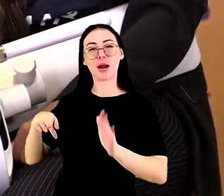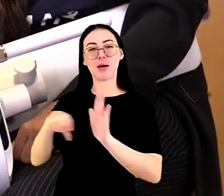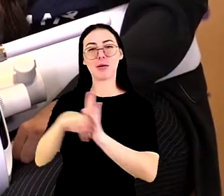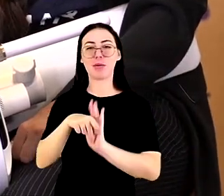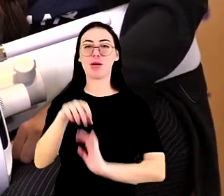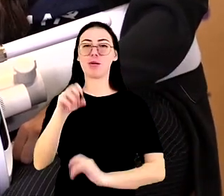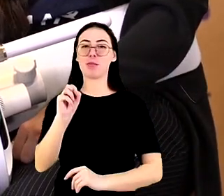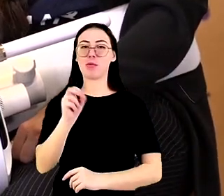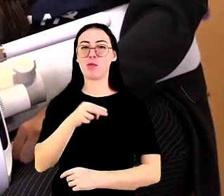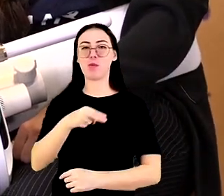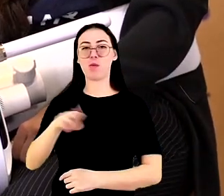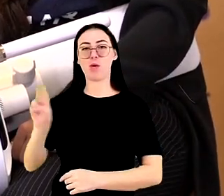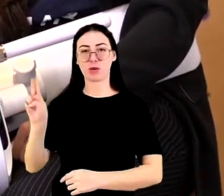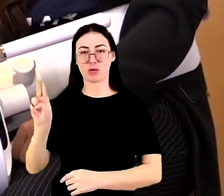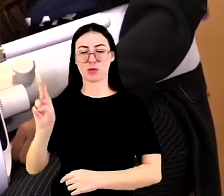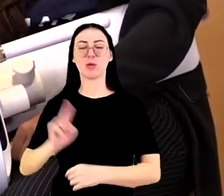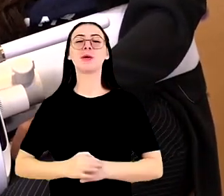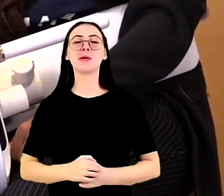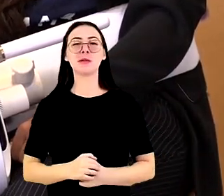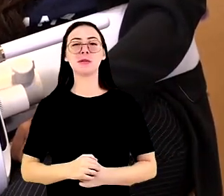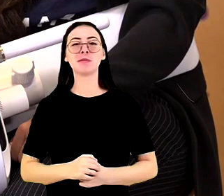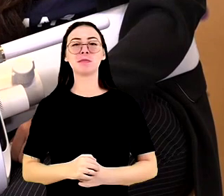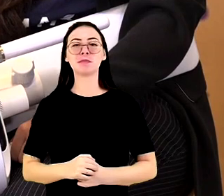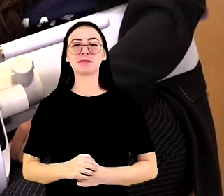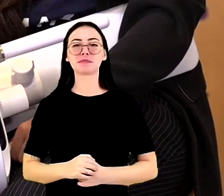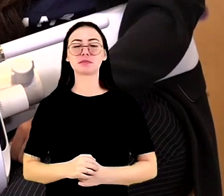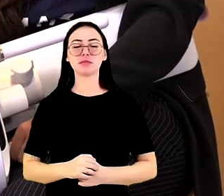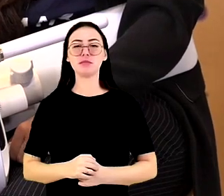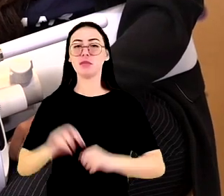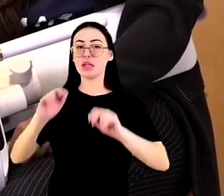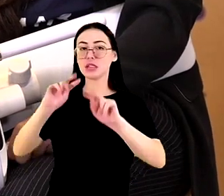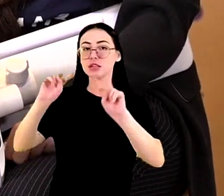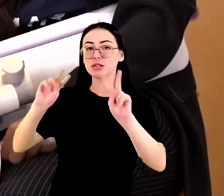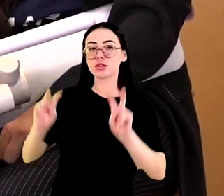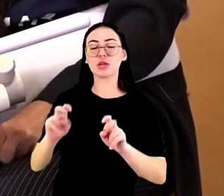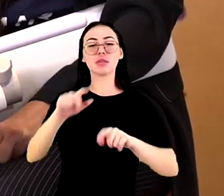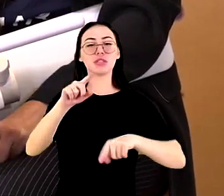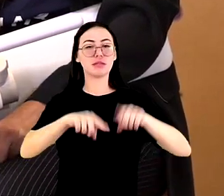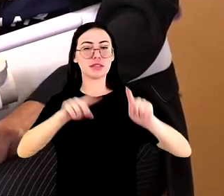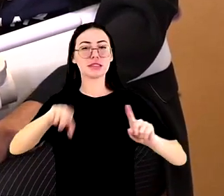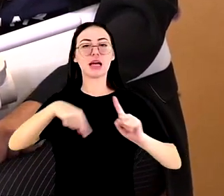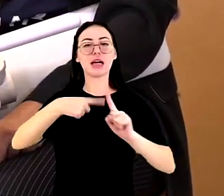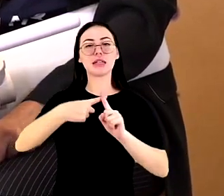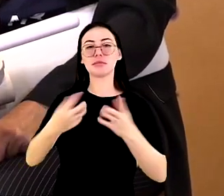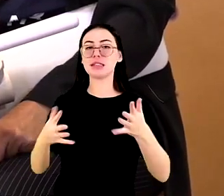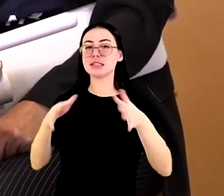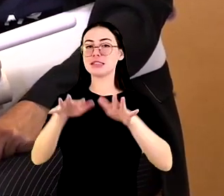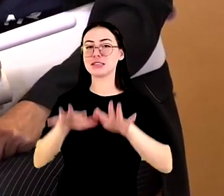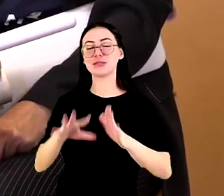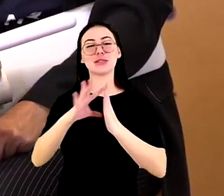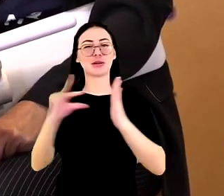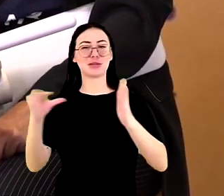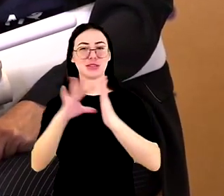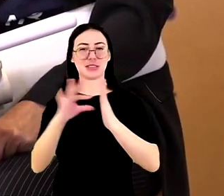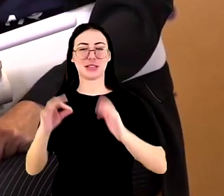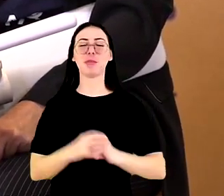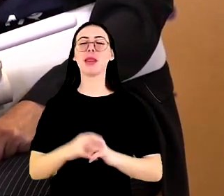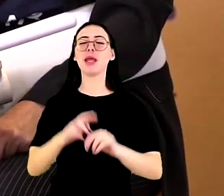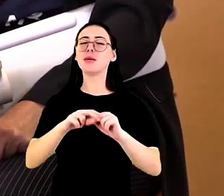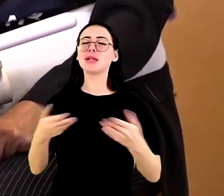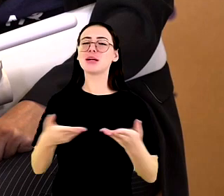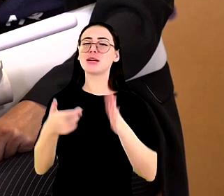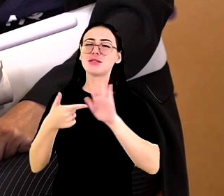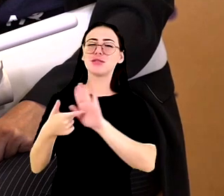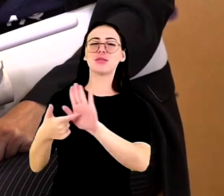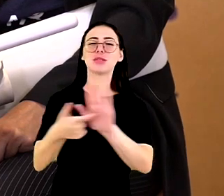diversidade e inclusão digital. Eu vou mostrar para vocês um vídeo que conta um pouco dessa história.